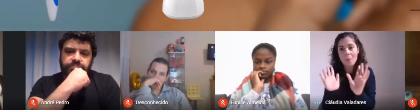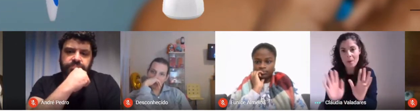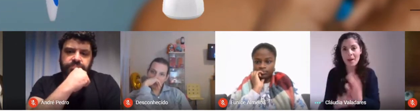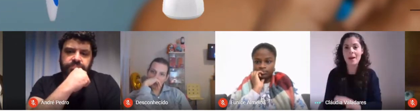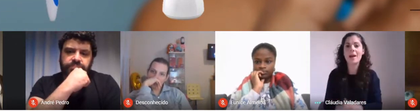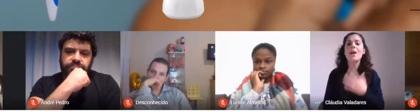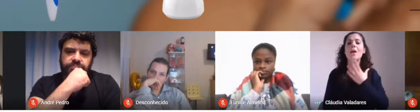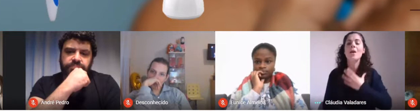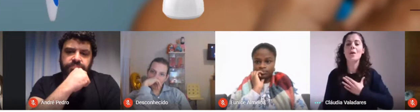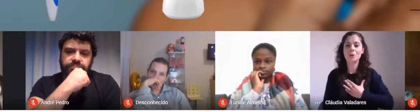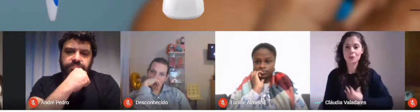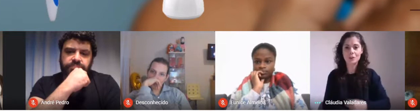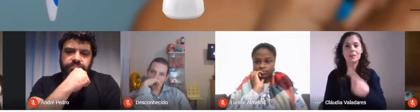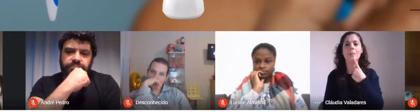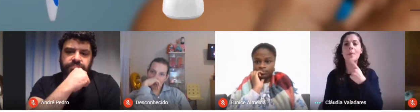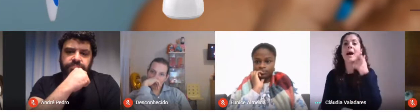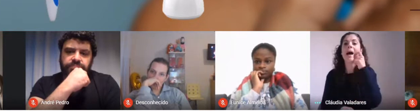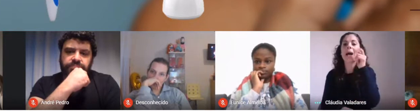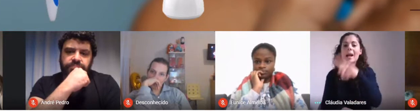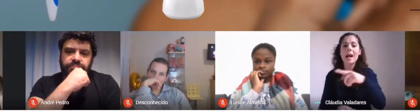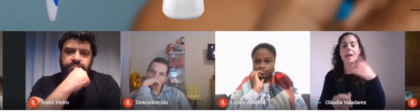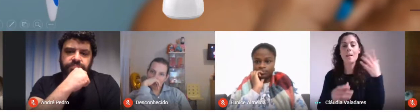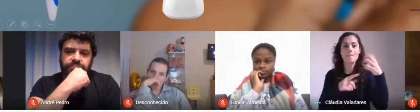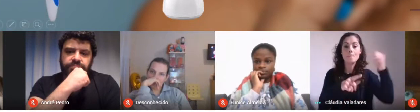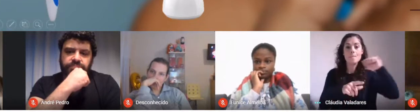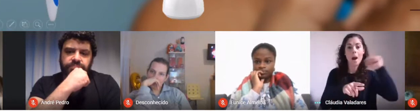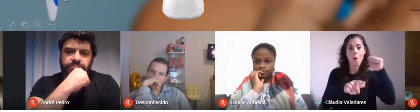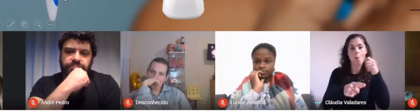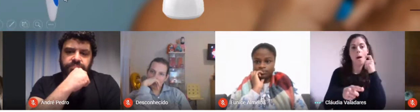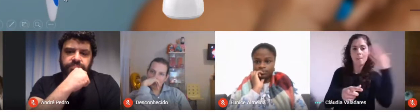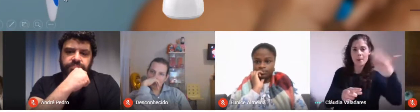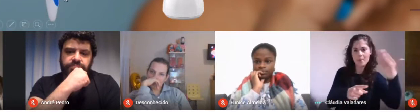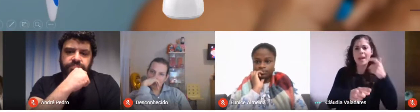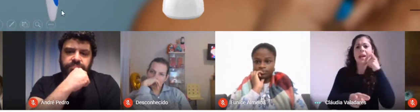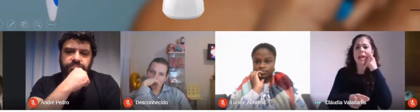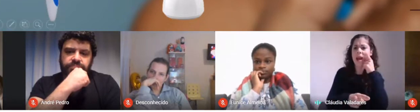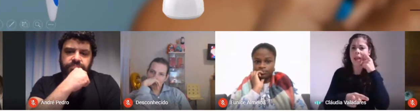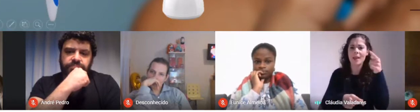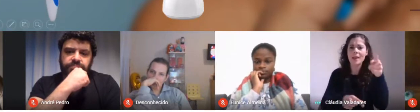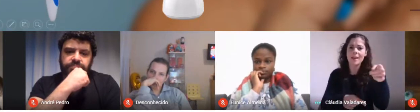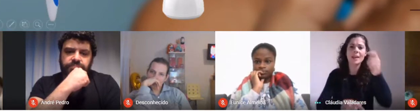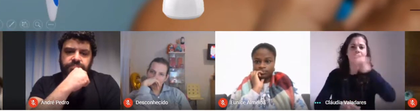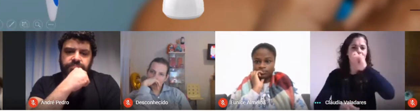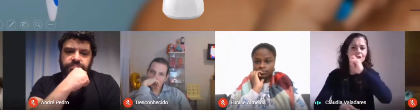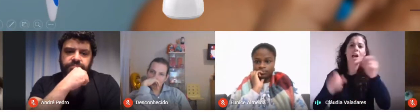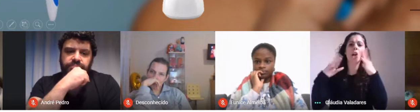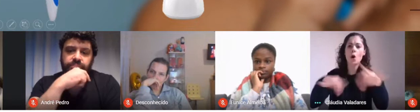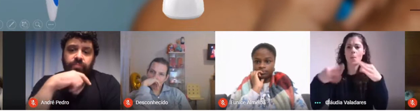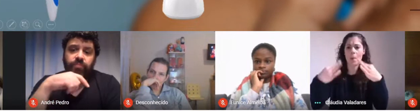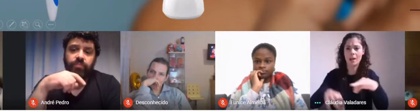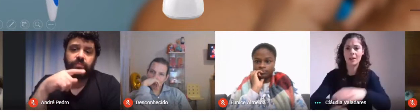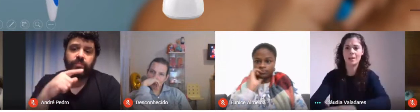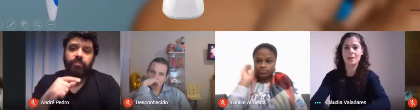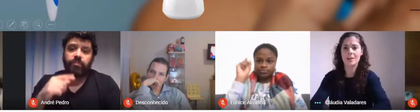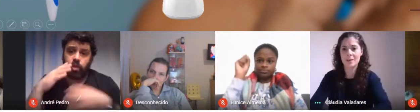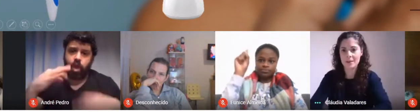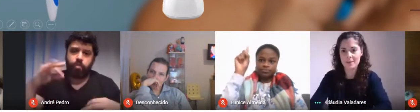Quem é que usa aqui escova manual? Esta, a primeira. Ok.